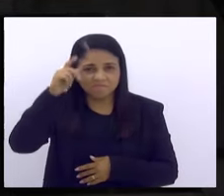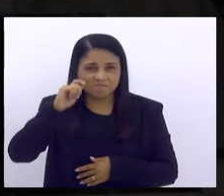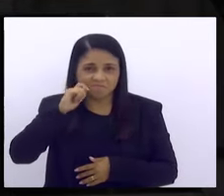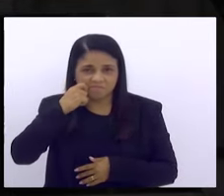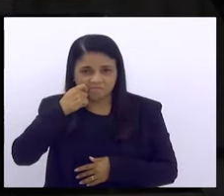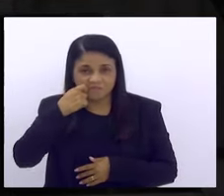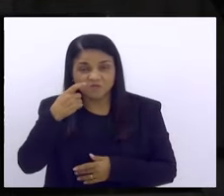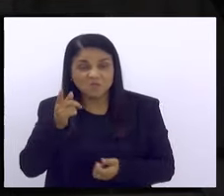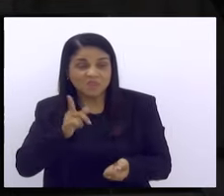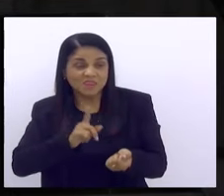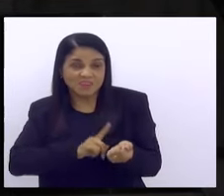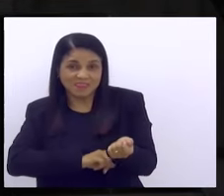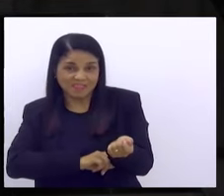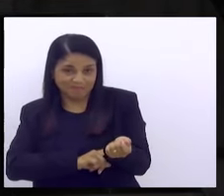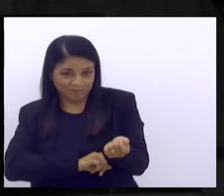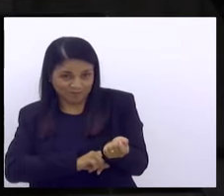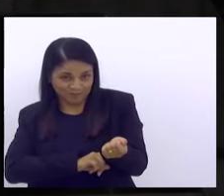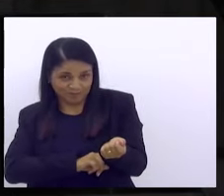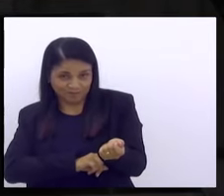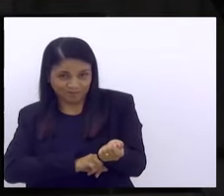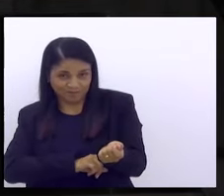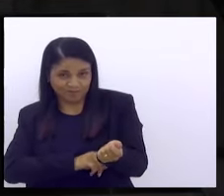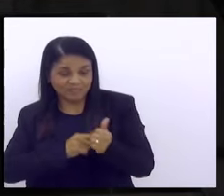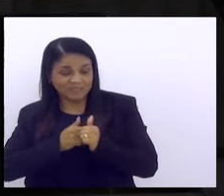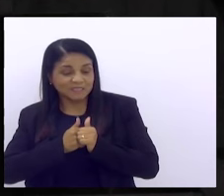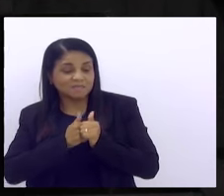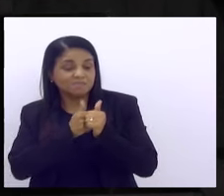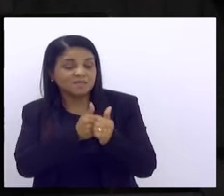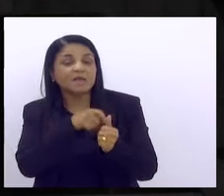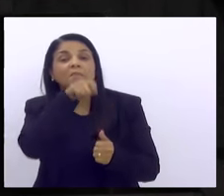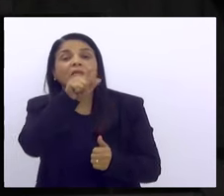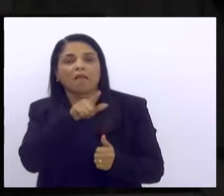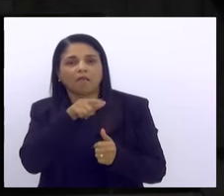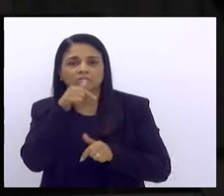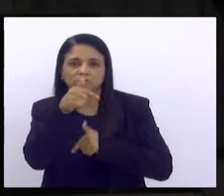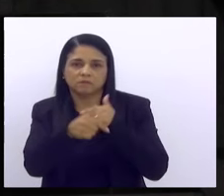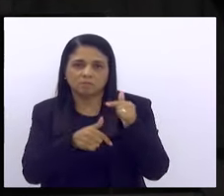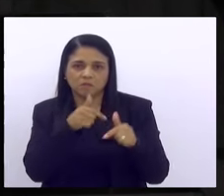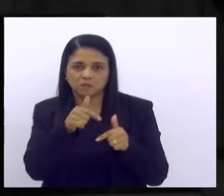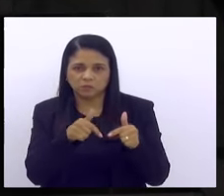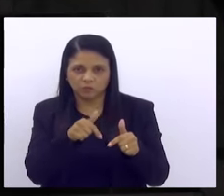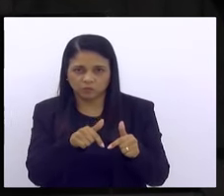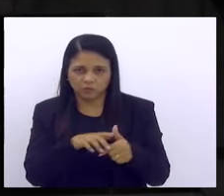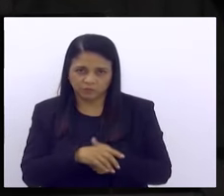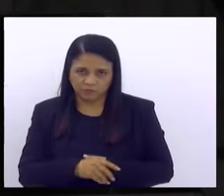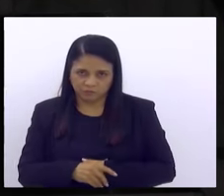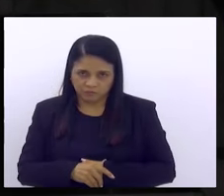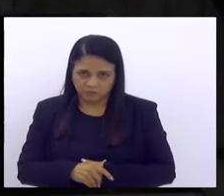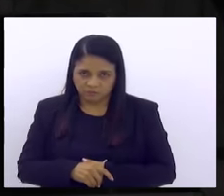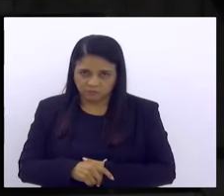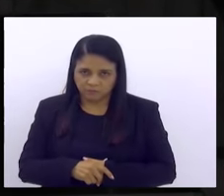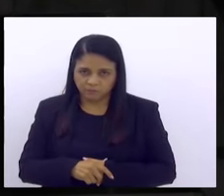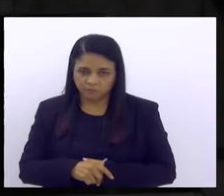o nervosinho, só sabe perseguir trabalhador, pô. Só perseguir trabalhador.